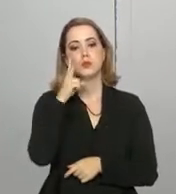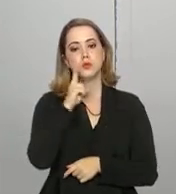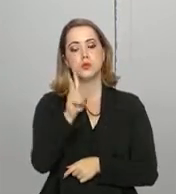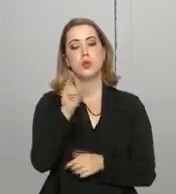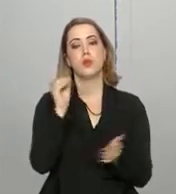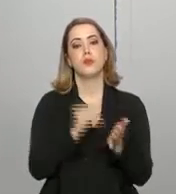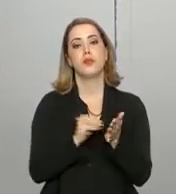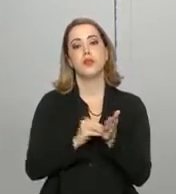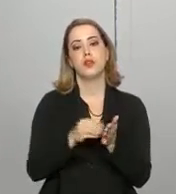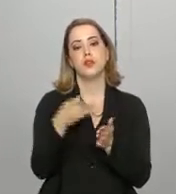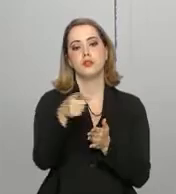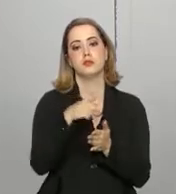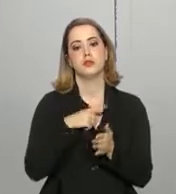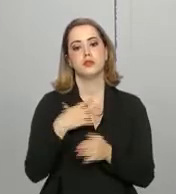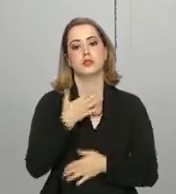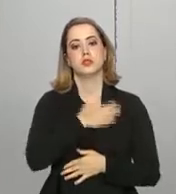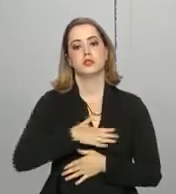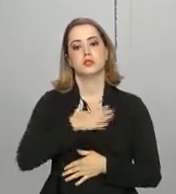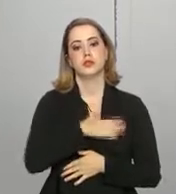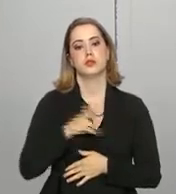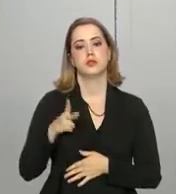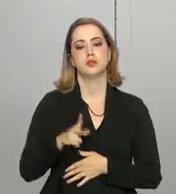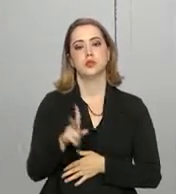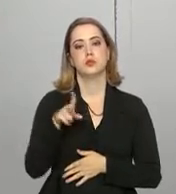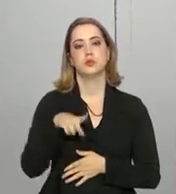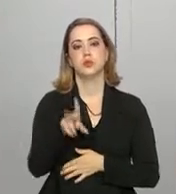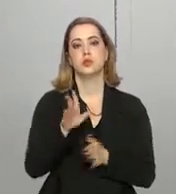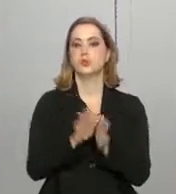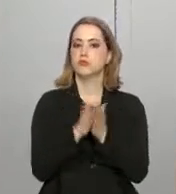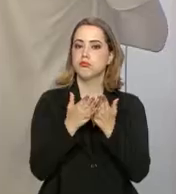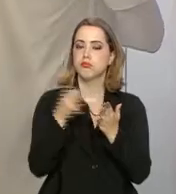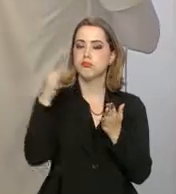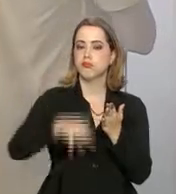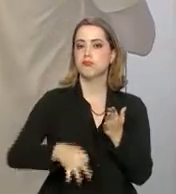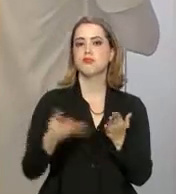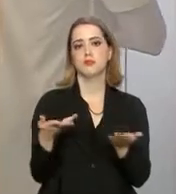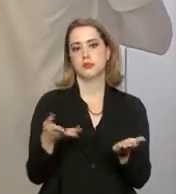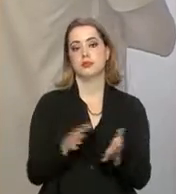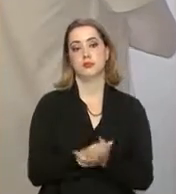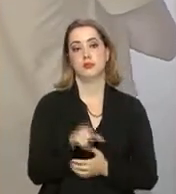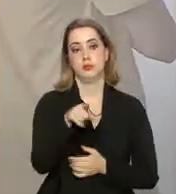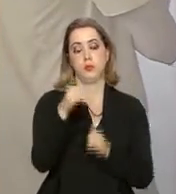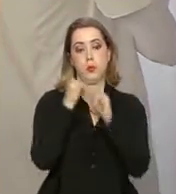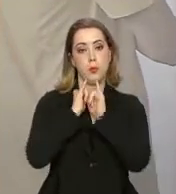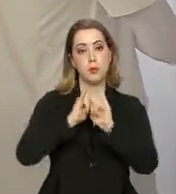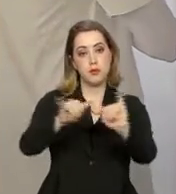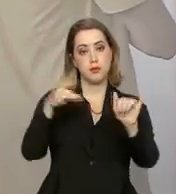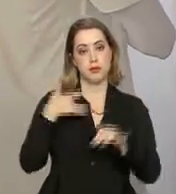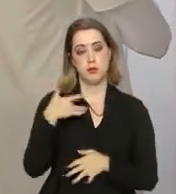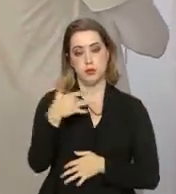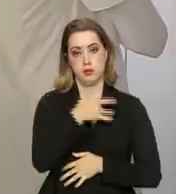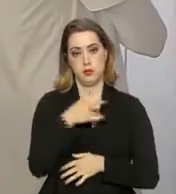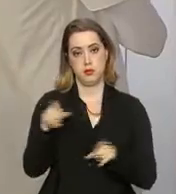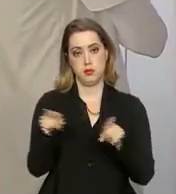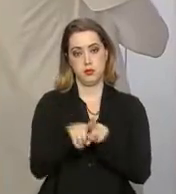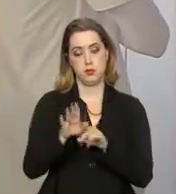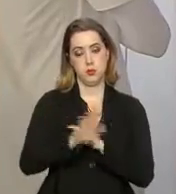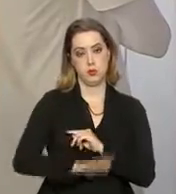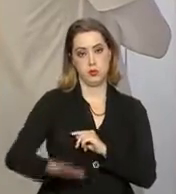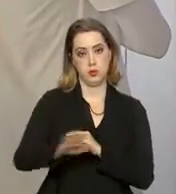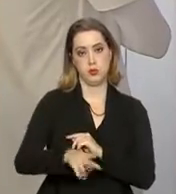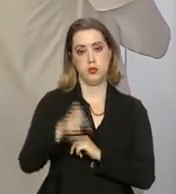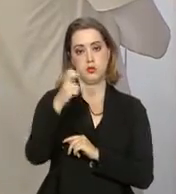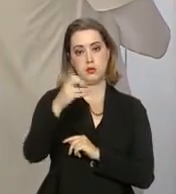ando que falta e eu gosto de sempre está atualizando a carteira dela a campanha do ministério da saúde e vale para crianças de até